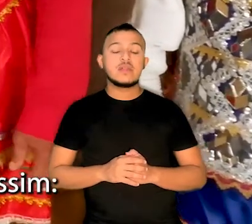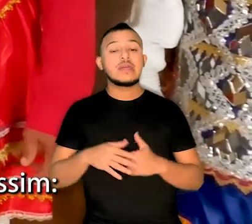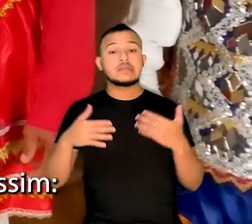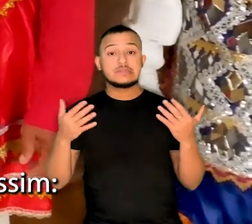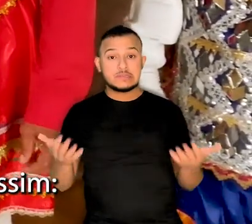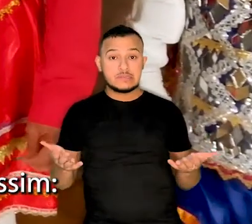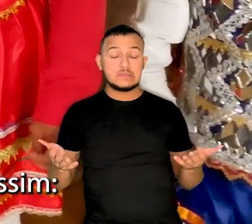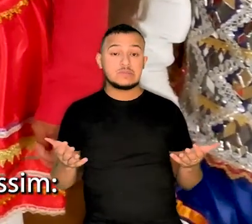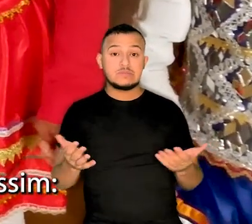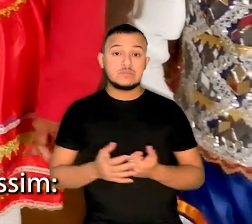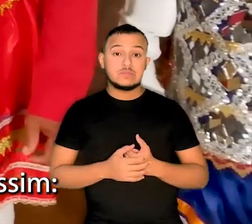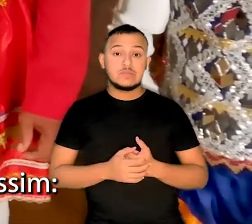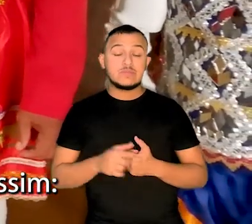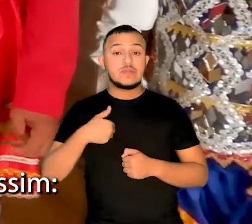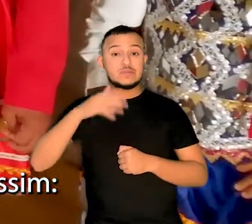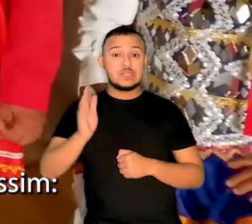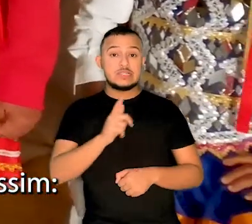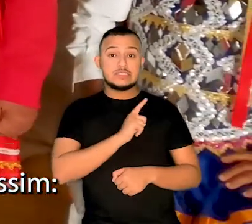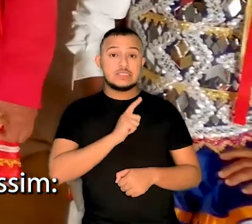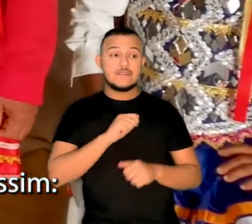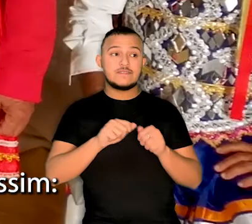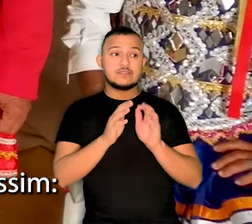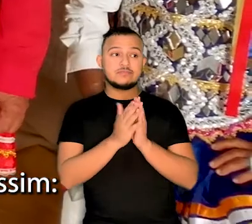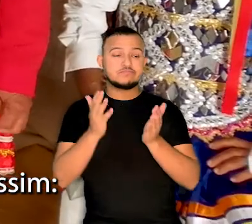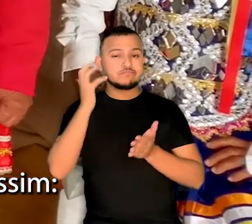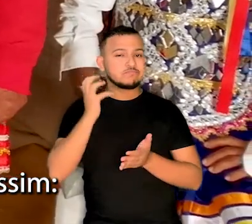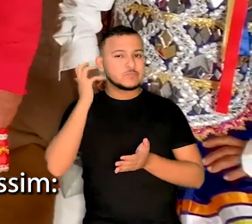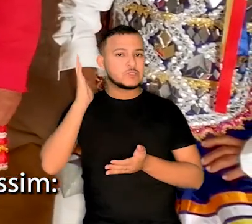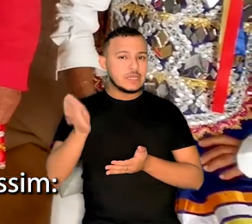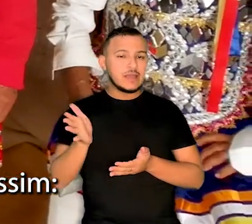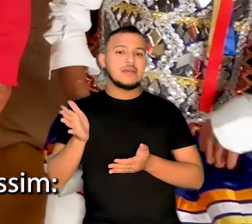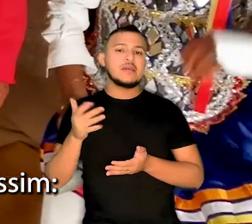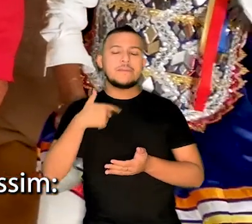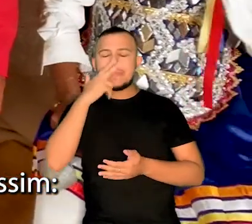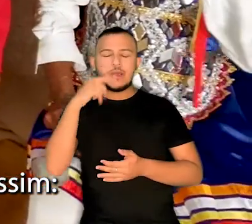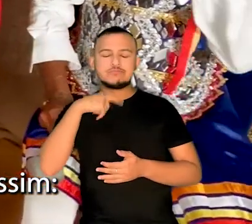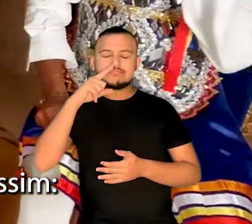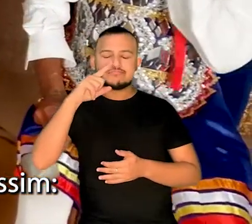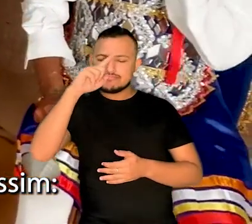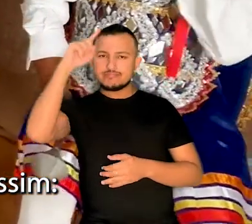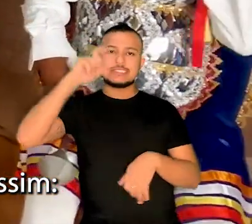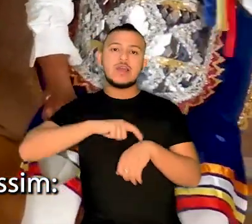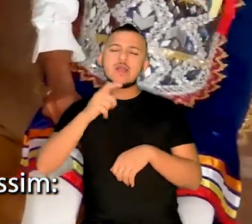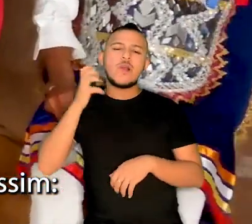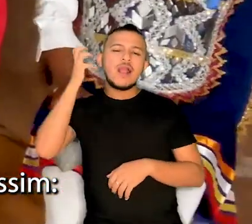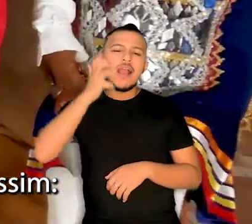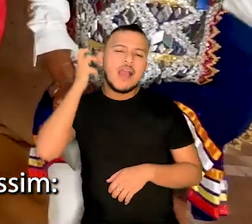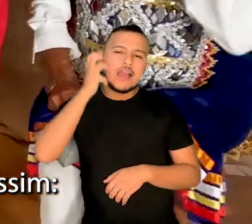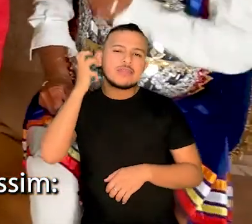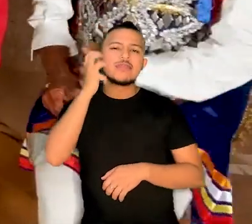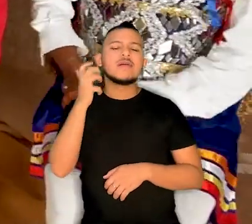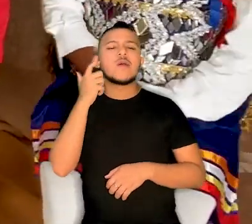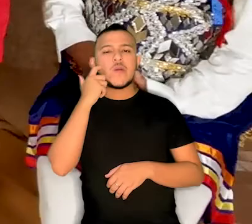Então, aí eu já tinha feito até essa peça, parece que eu adivinhei lá, né? Aí ela disse: pois canta aí, mais